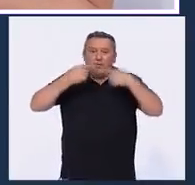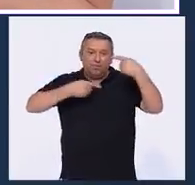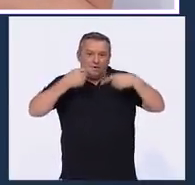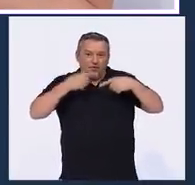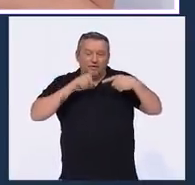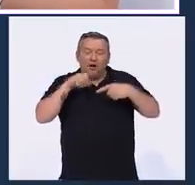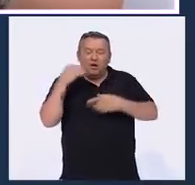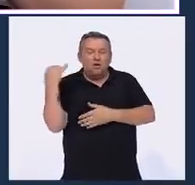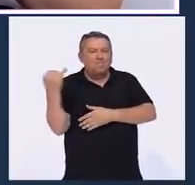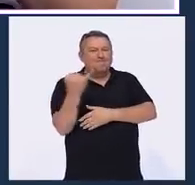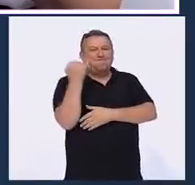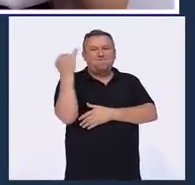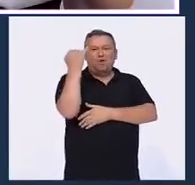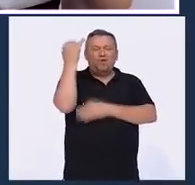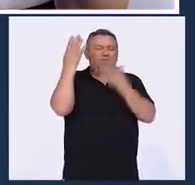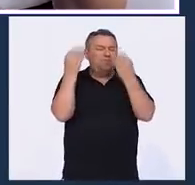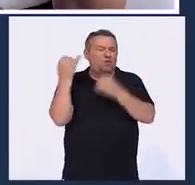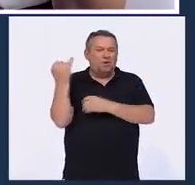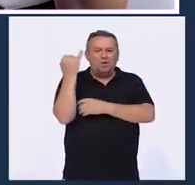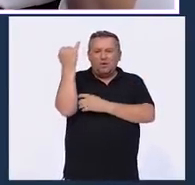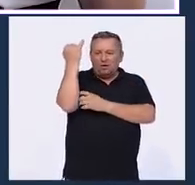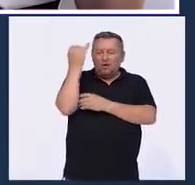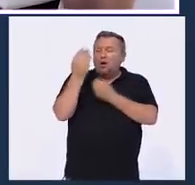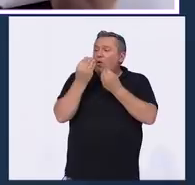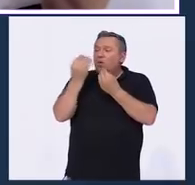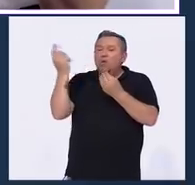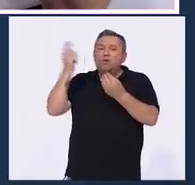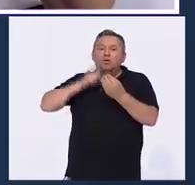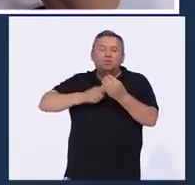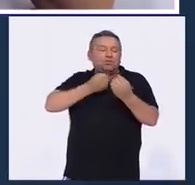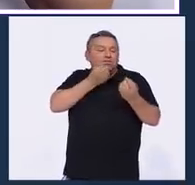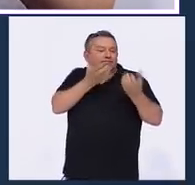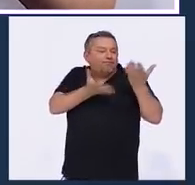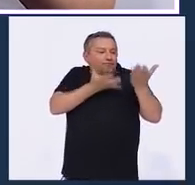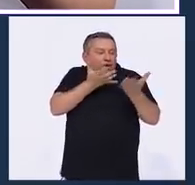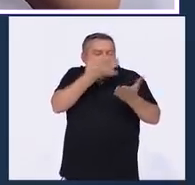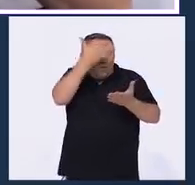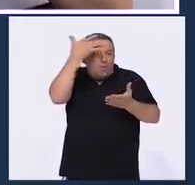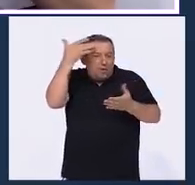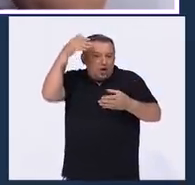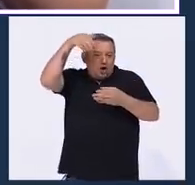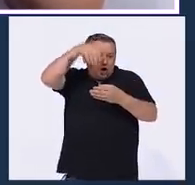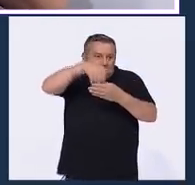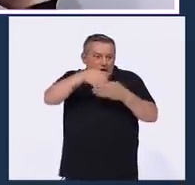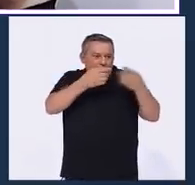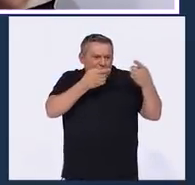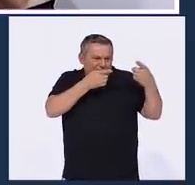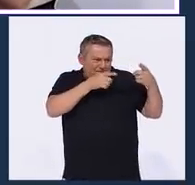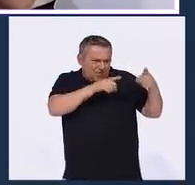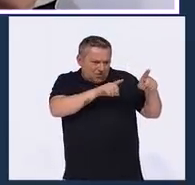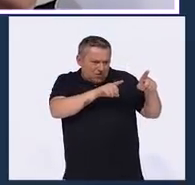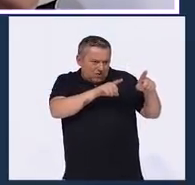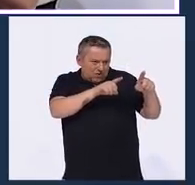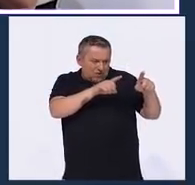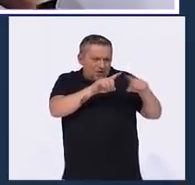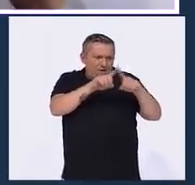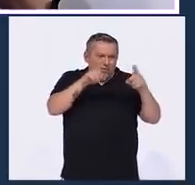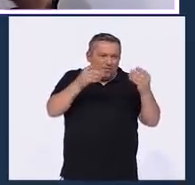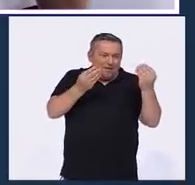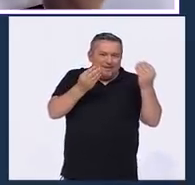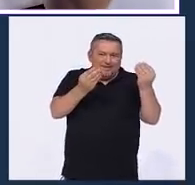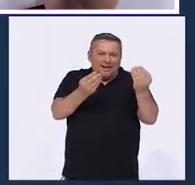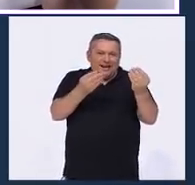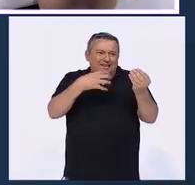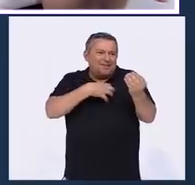muito necessária. Muito, Mariana, como muito. Como convencer o eleitor de que ele vota contra algo, provocando a continuidade